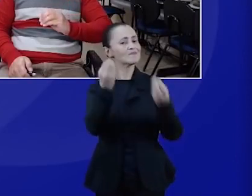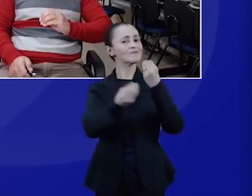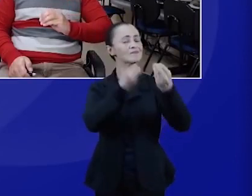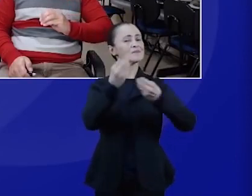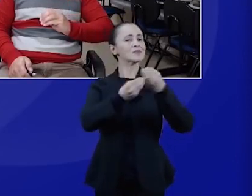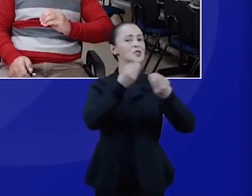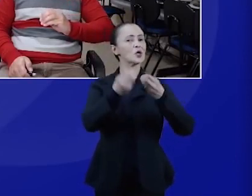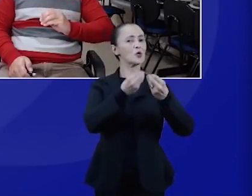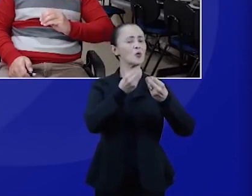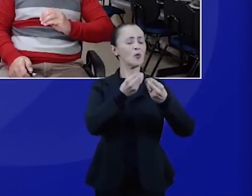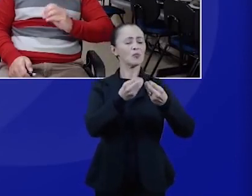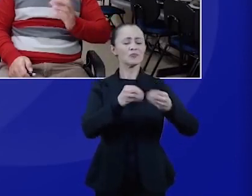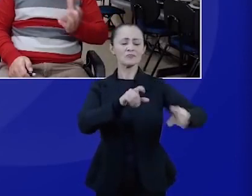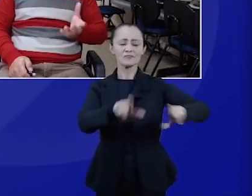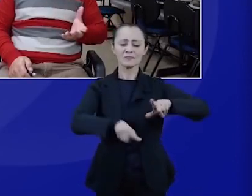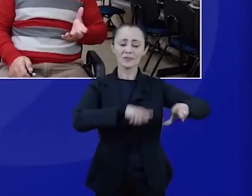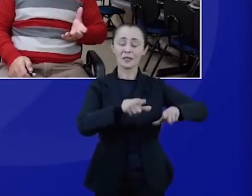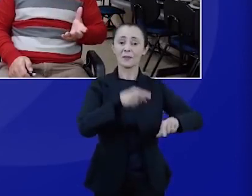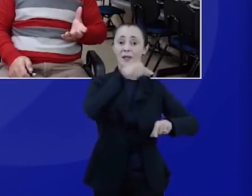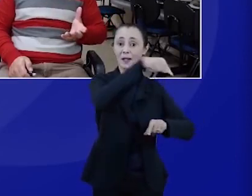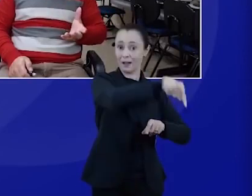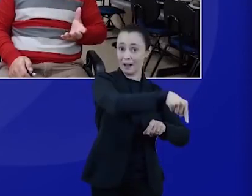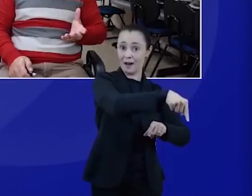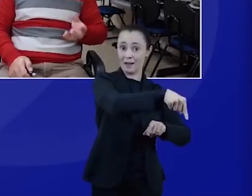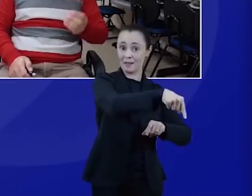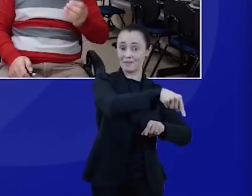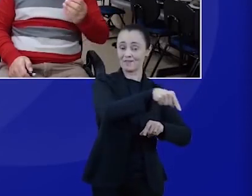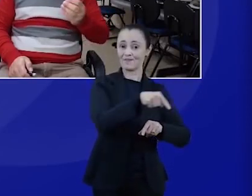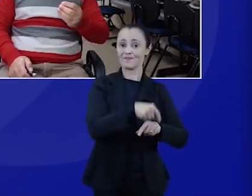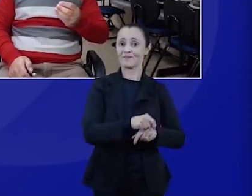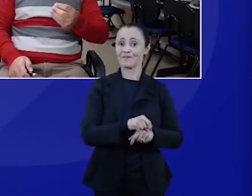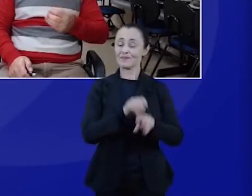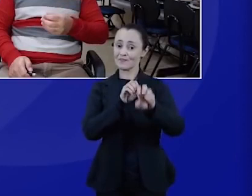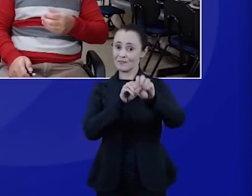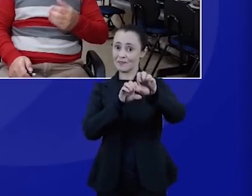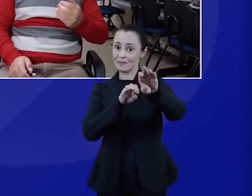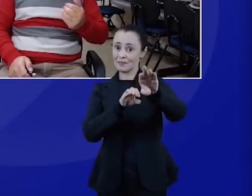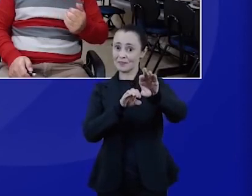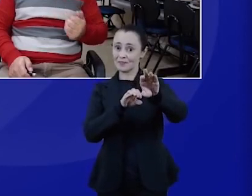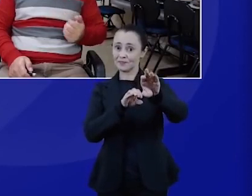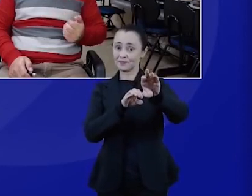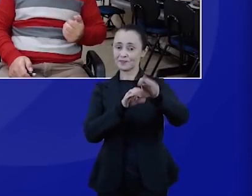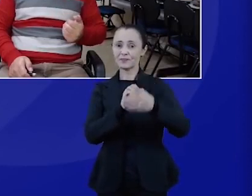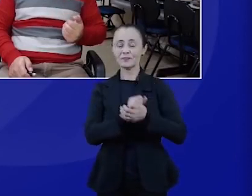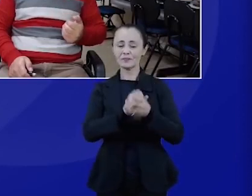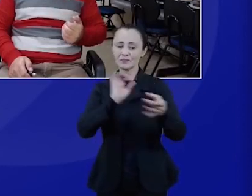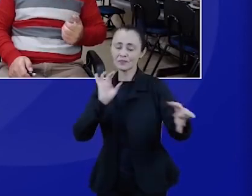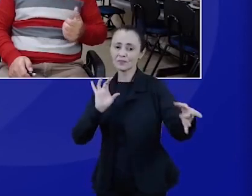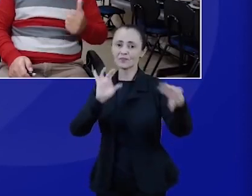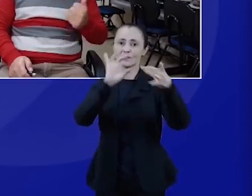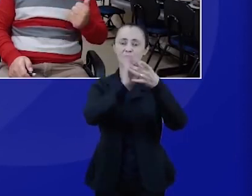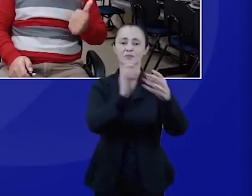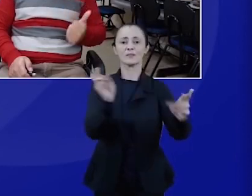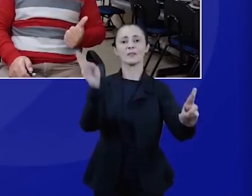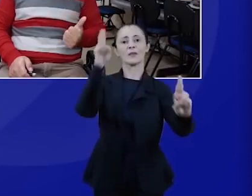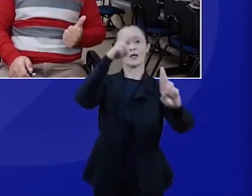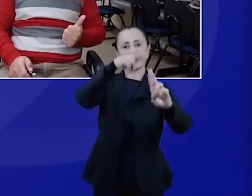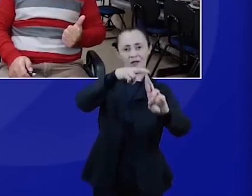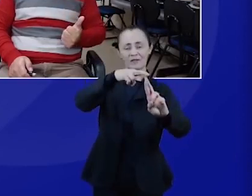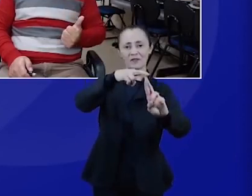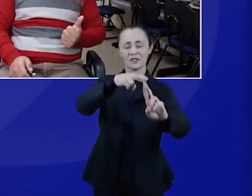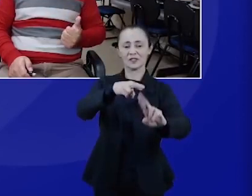educação do campo, nessa modalidade de ensino, em conjunto com a referência curricular, o